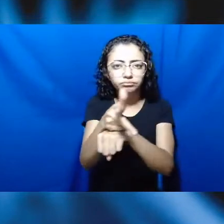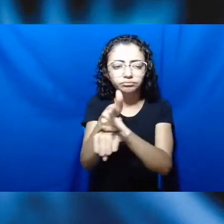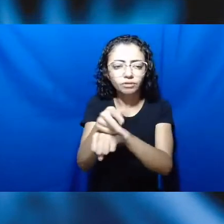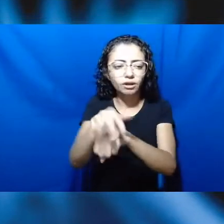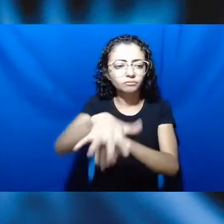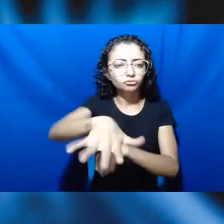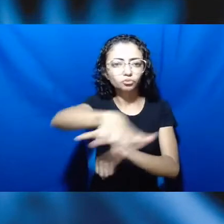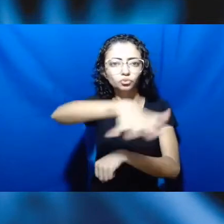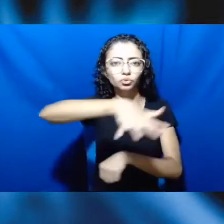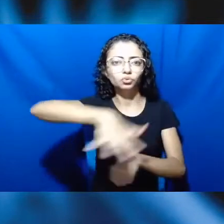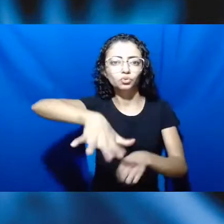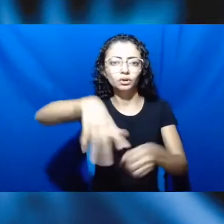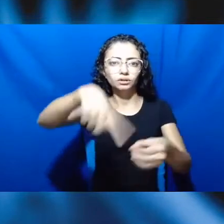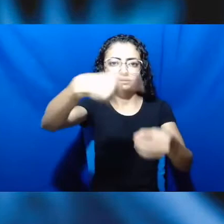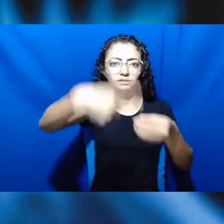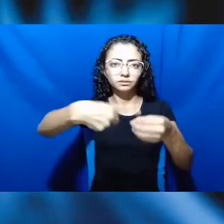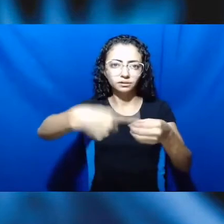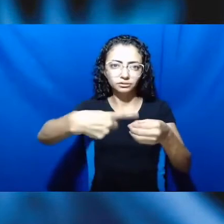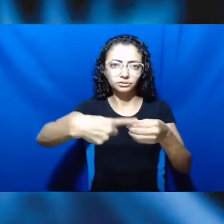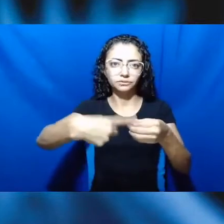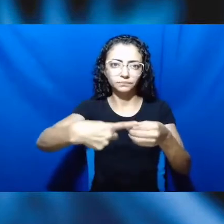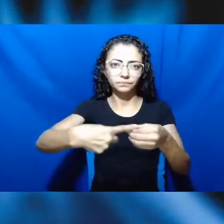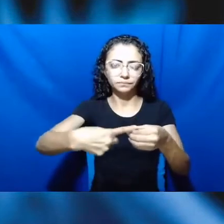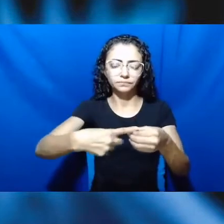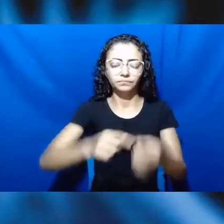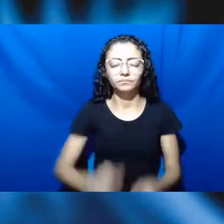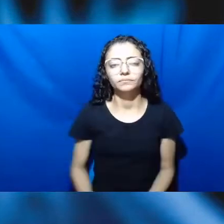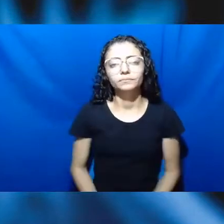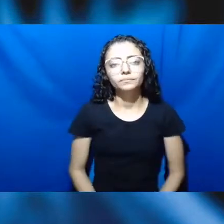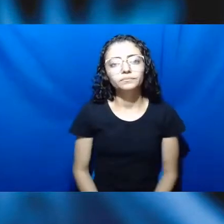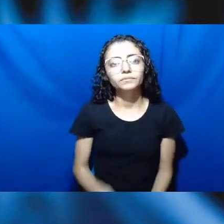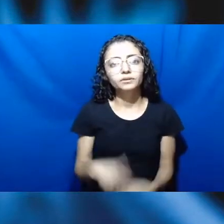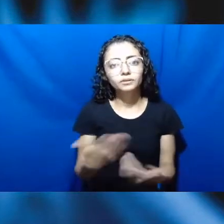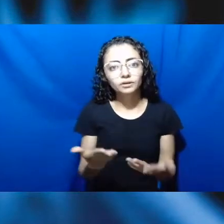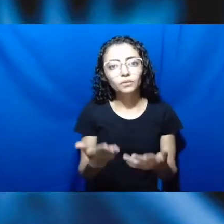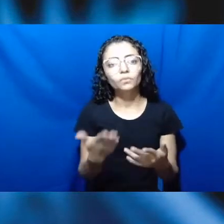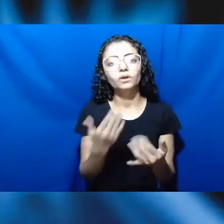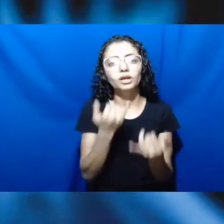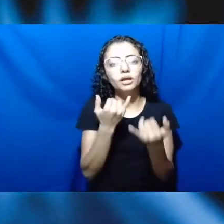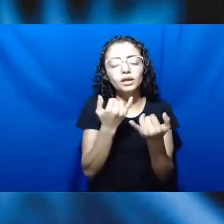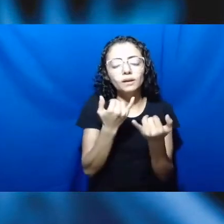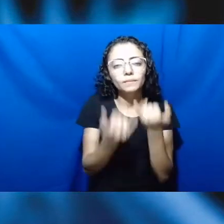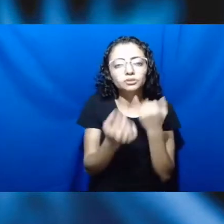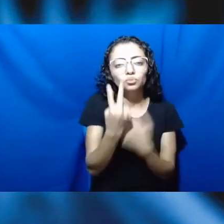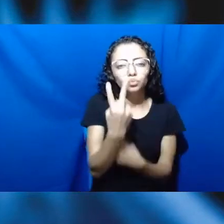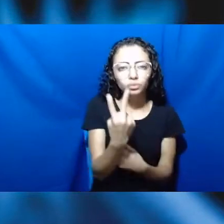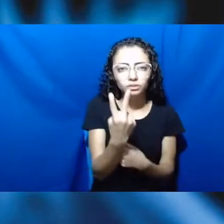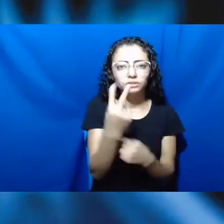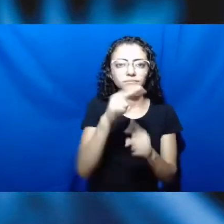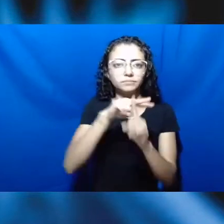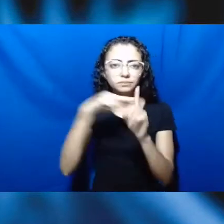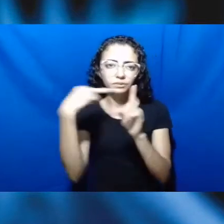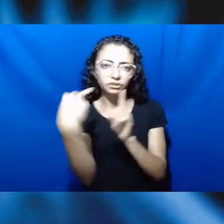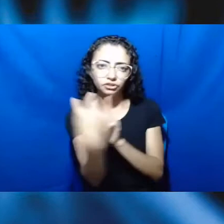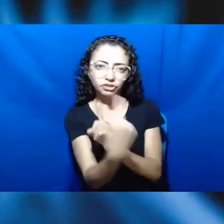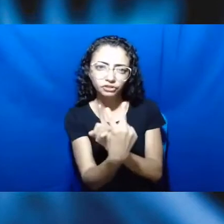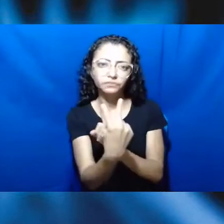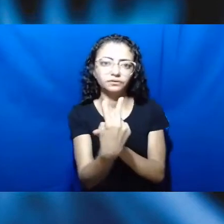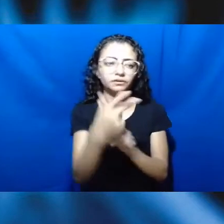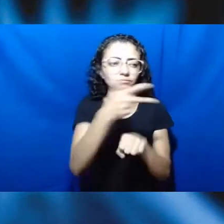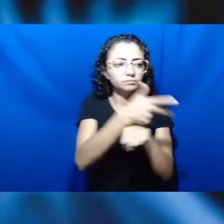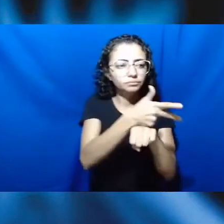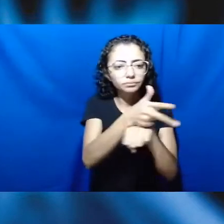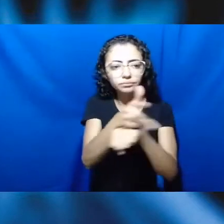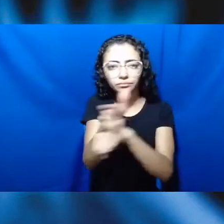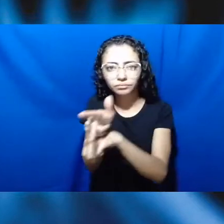esse duplo olhar, né, de sujeitos, né, a rodoviária e o Congresso, foi